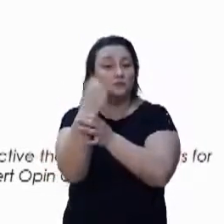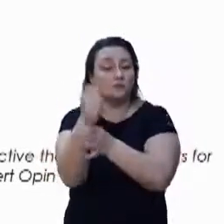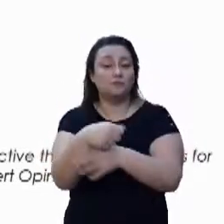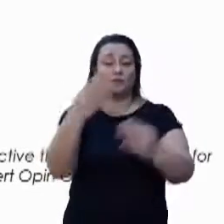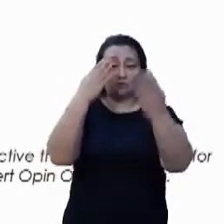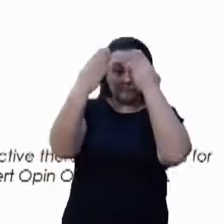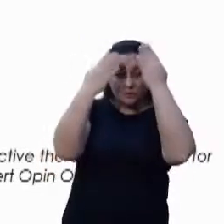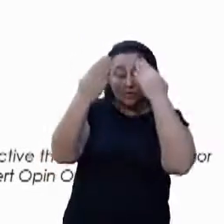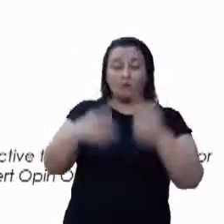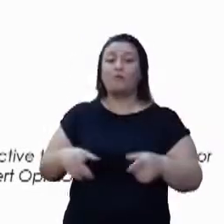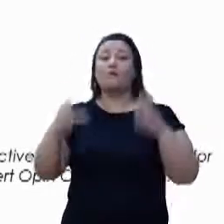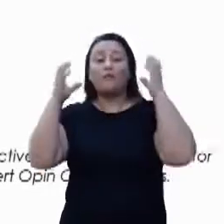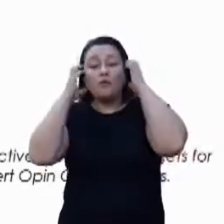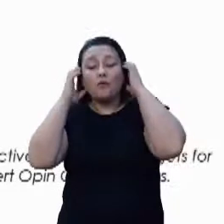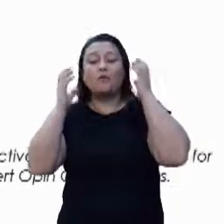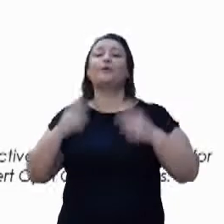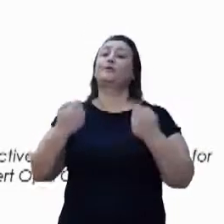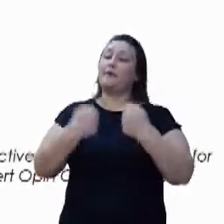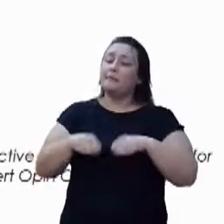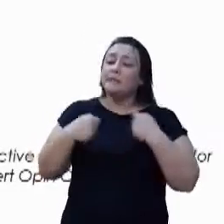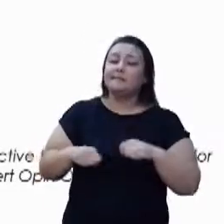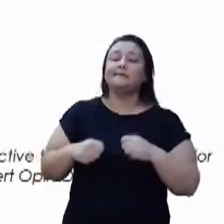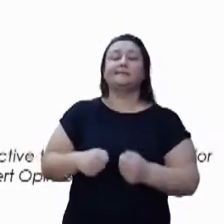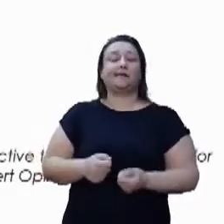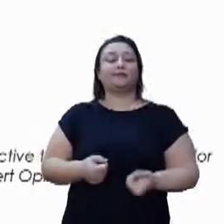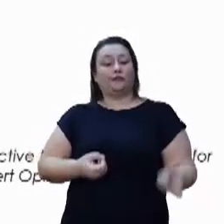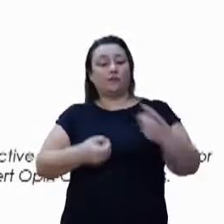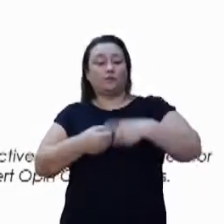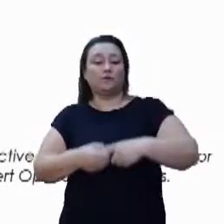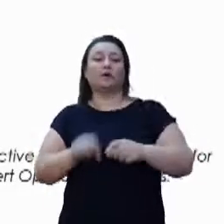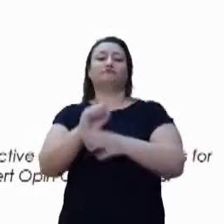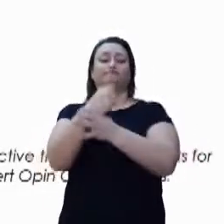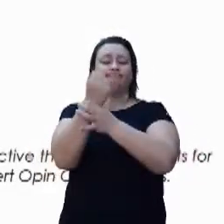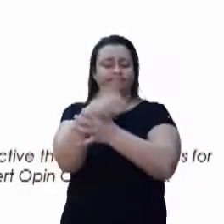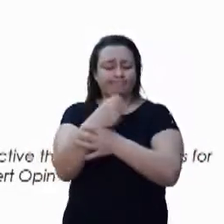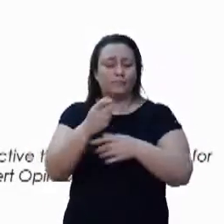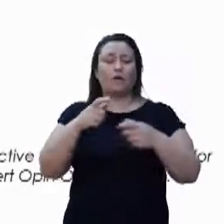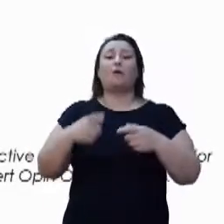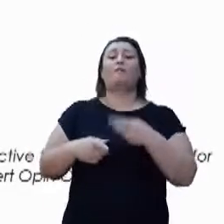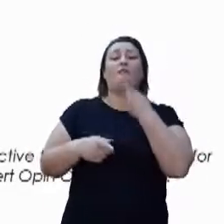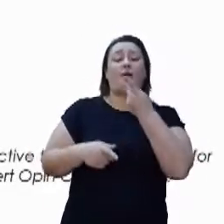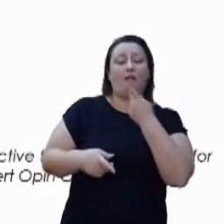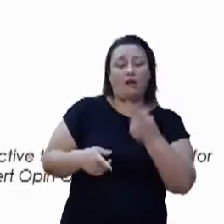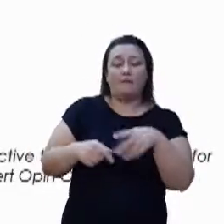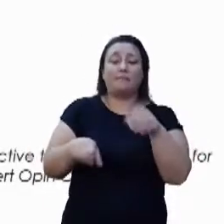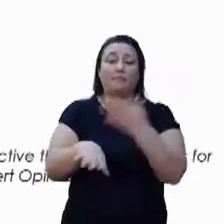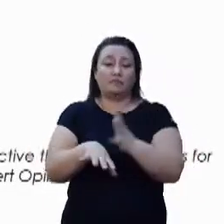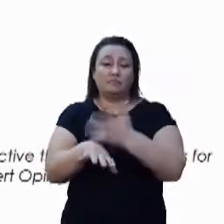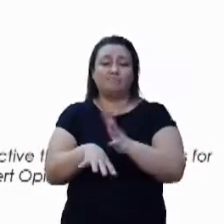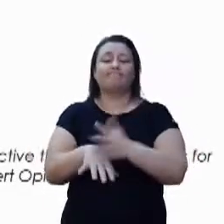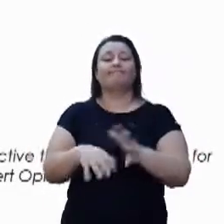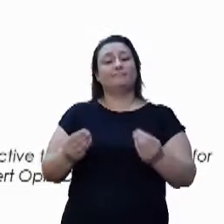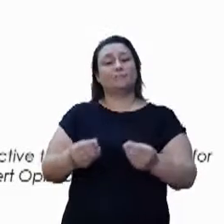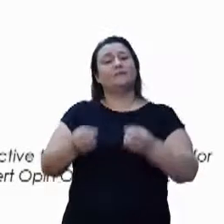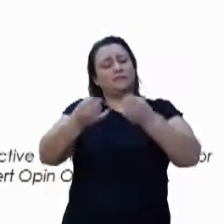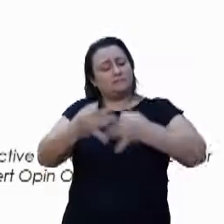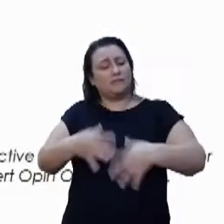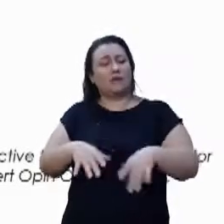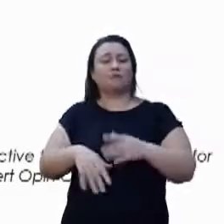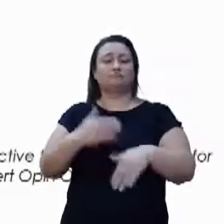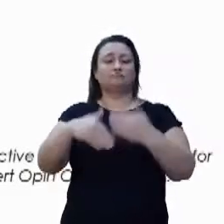psicólogo, fonoaudiólogo. É um paciente que vai precisar de reabilitação, fisioterapia motora e fonoterapia. E aí a gente vai explicar um pouquinho mais o tratamento